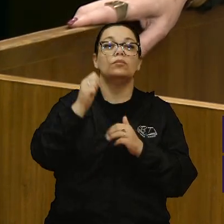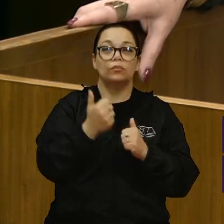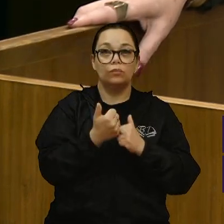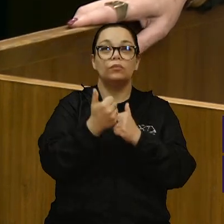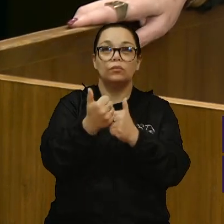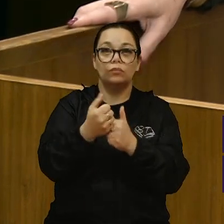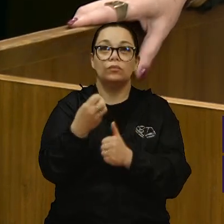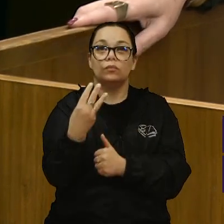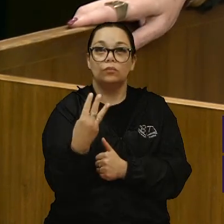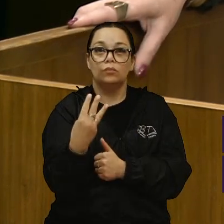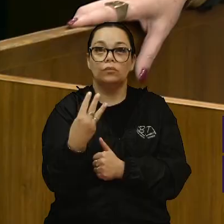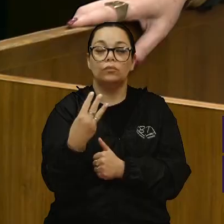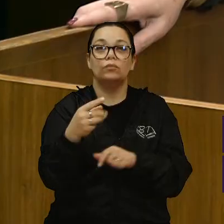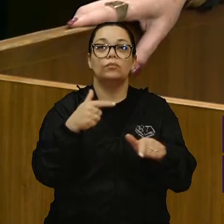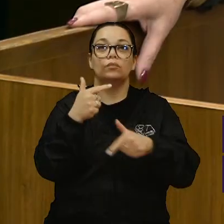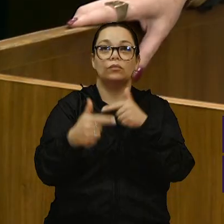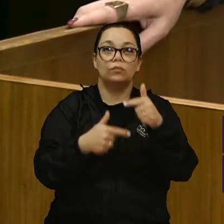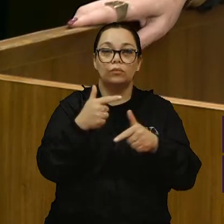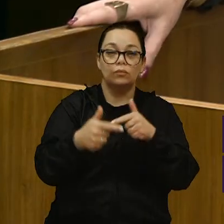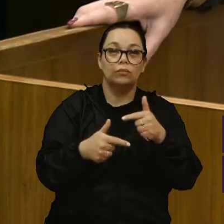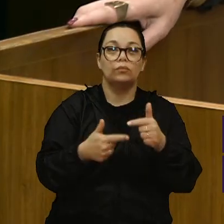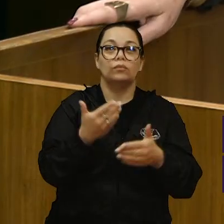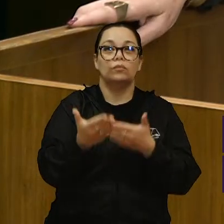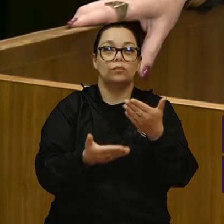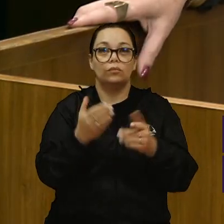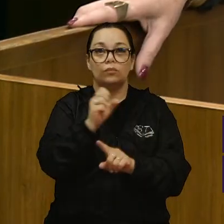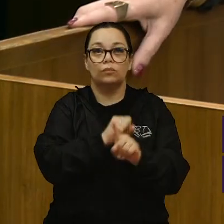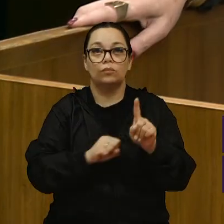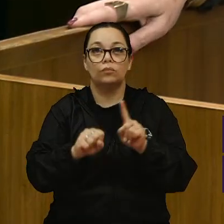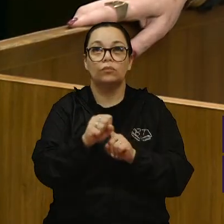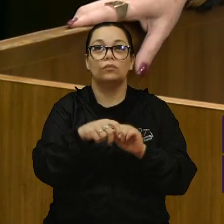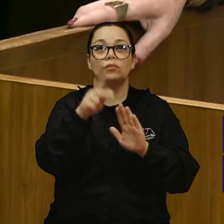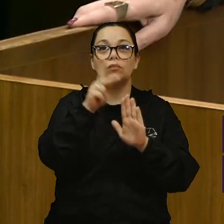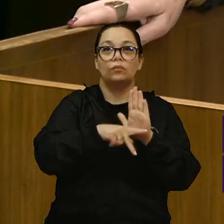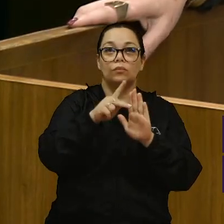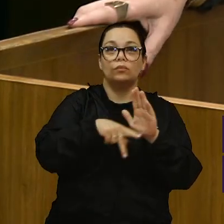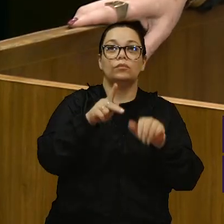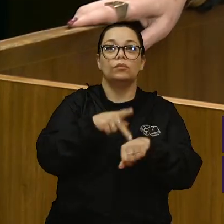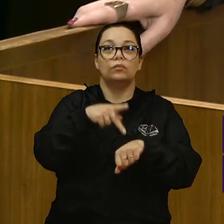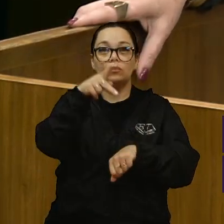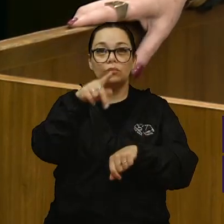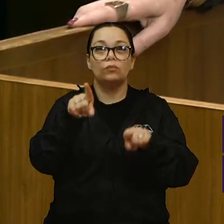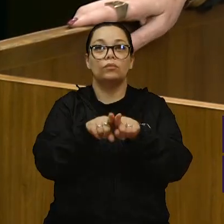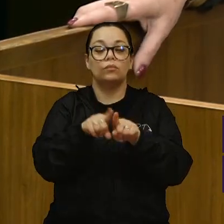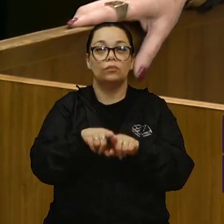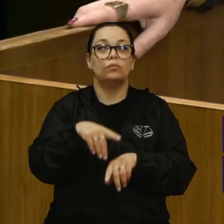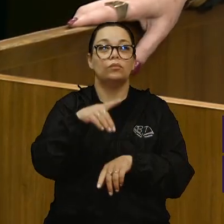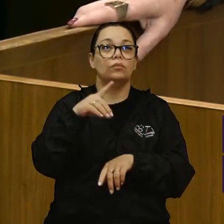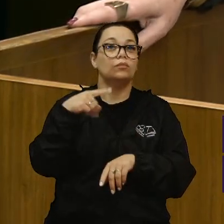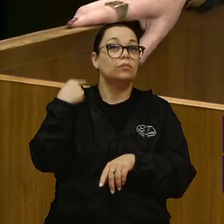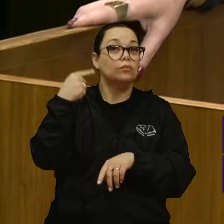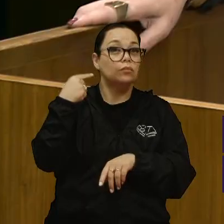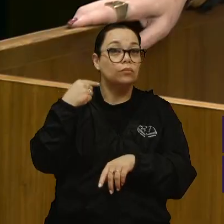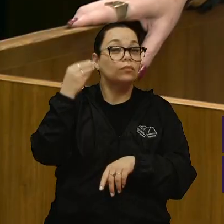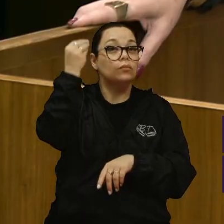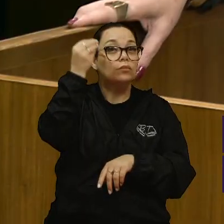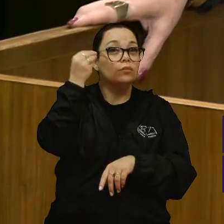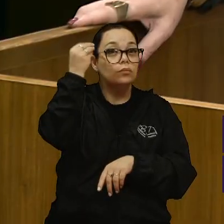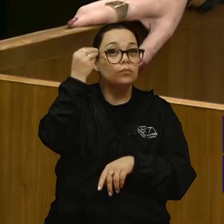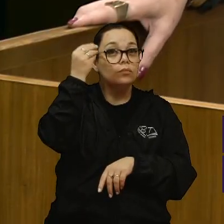Sul, atua na graduação em serviço social, também nos programas de pós-graduação de Direito e de